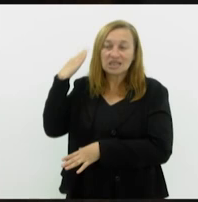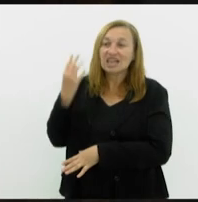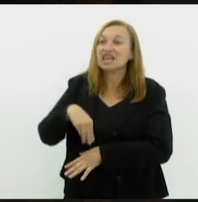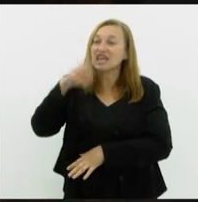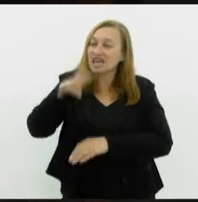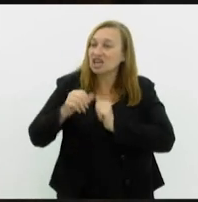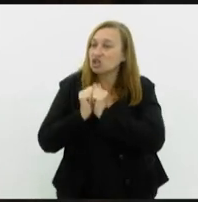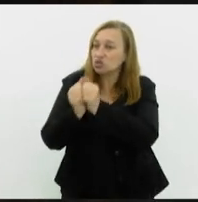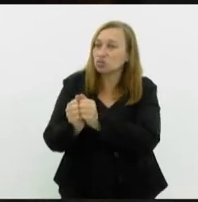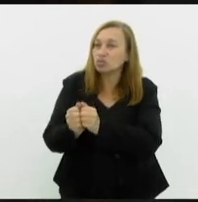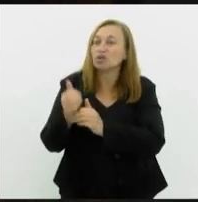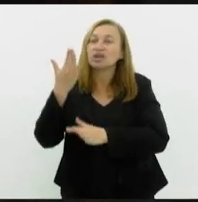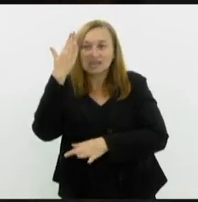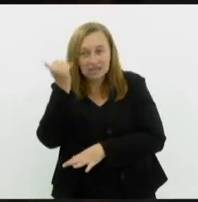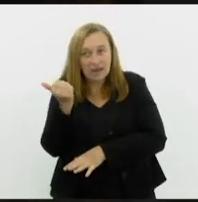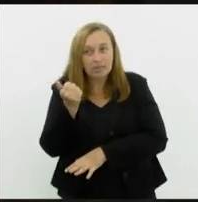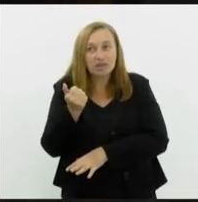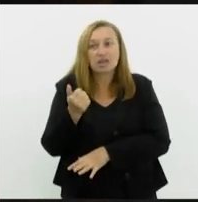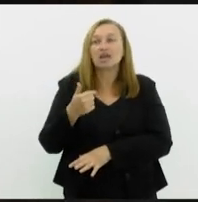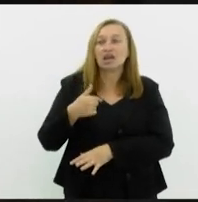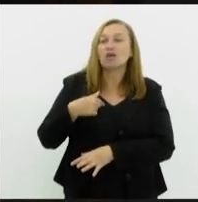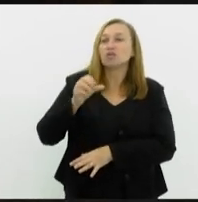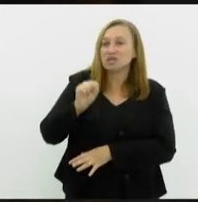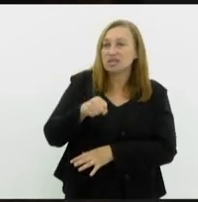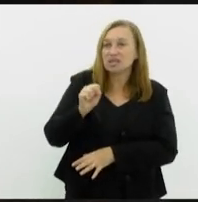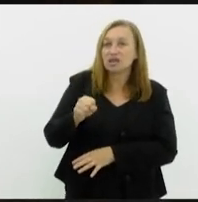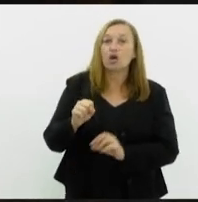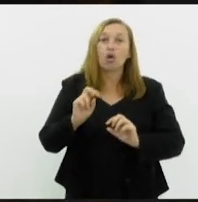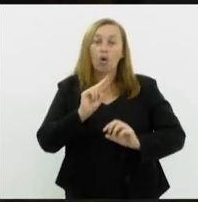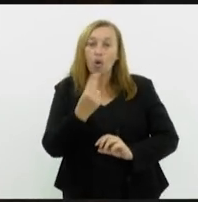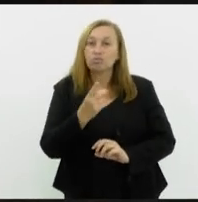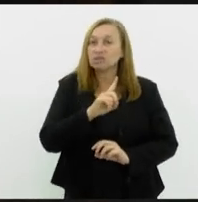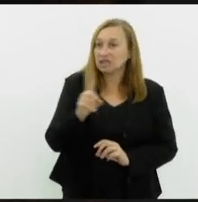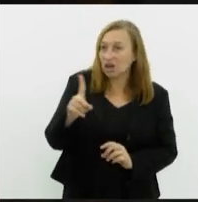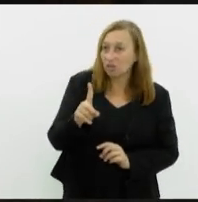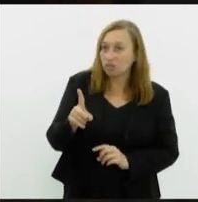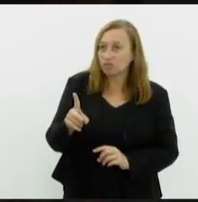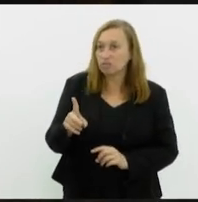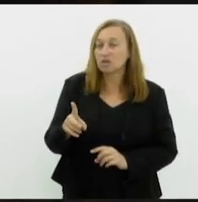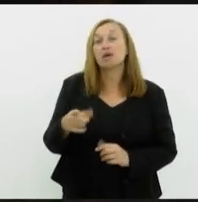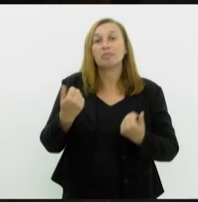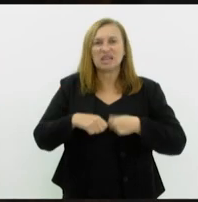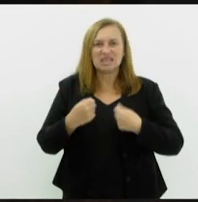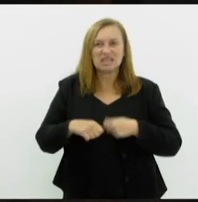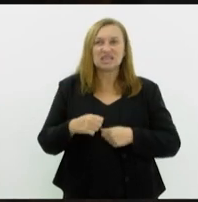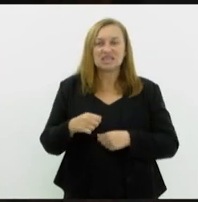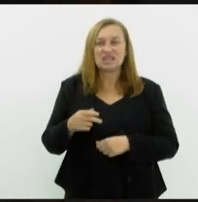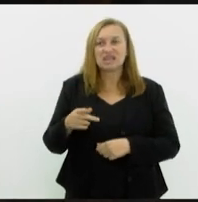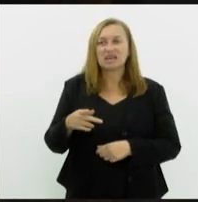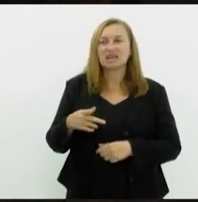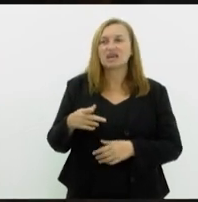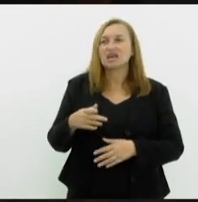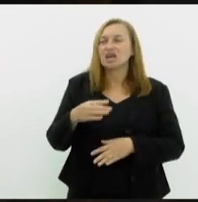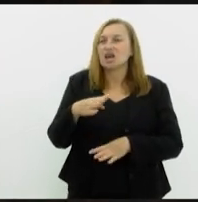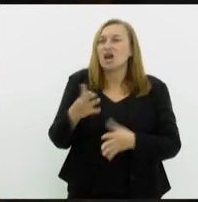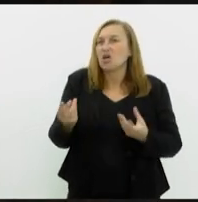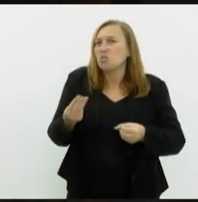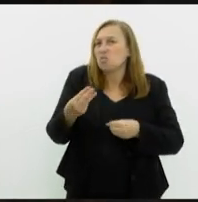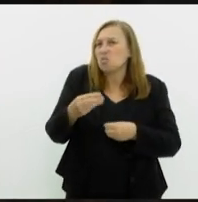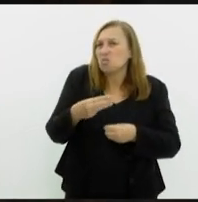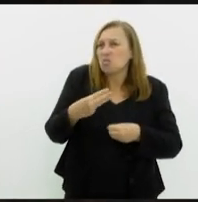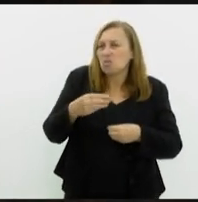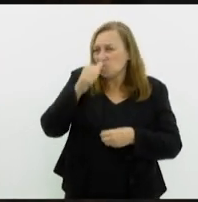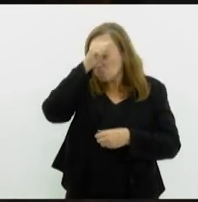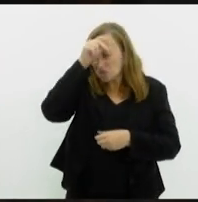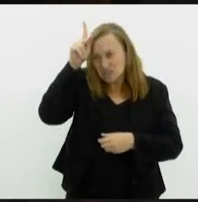comigo, caminha comigo, sabe que eu sou a pessoa do sim, sim, não e não. Eu acho que a gente tem que ser pragmático, acho que o município não aguenta mais